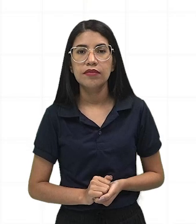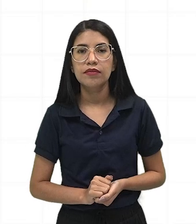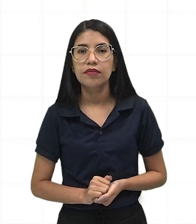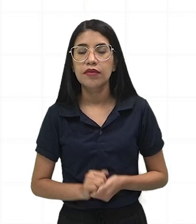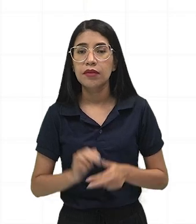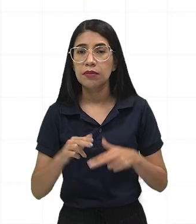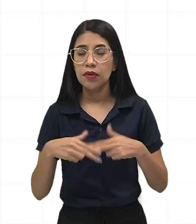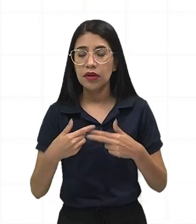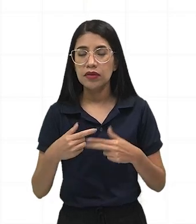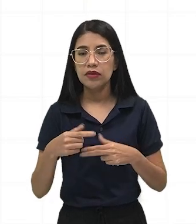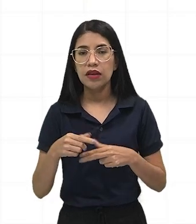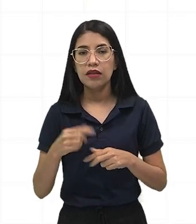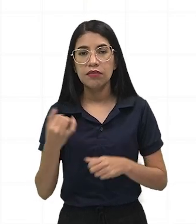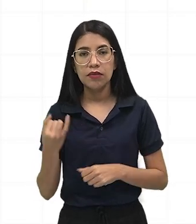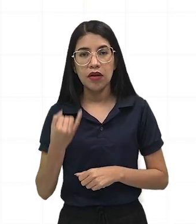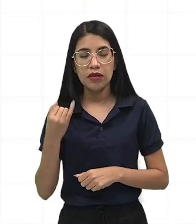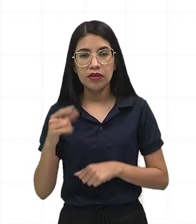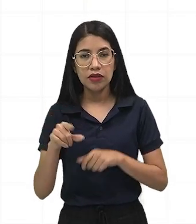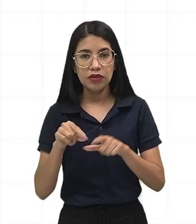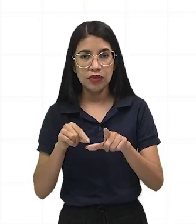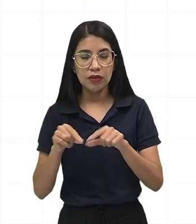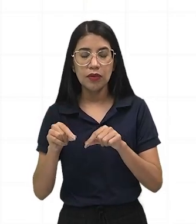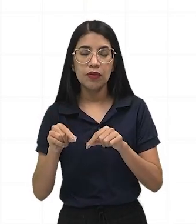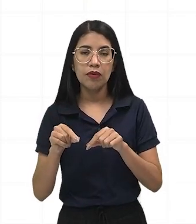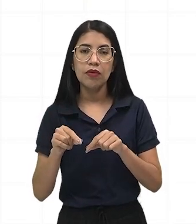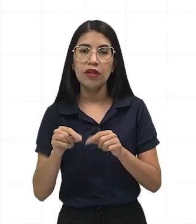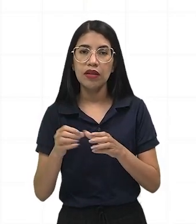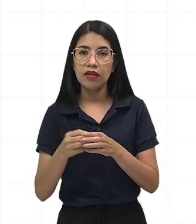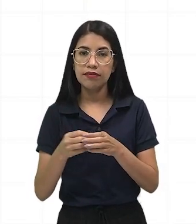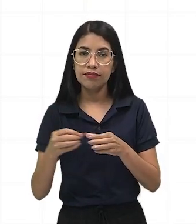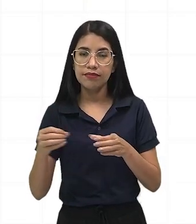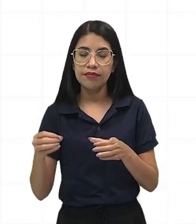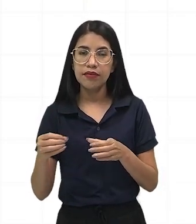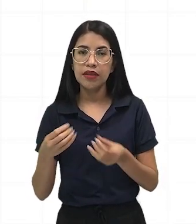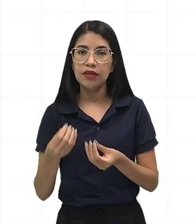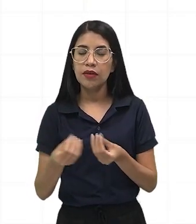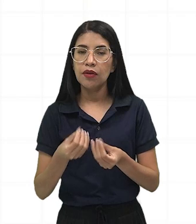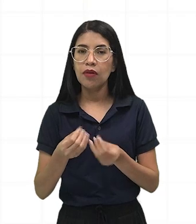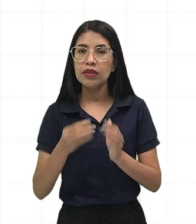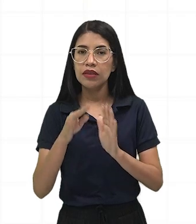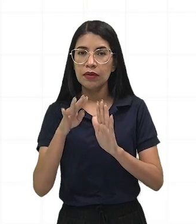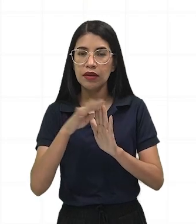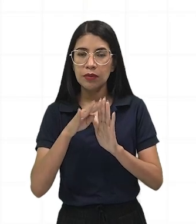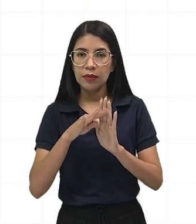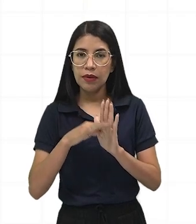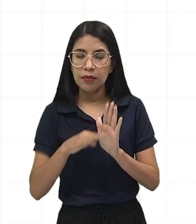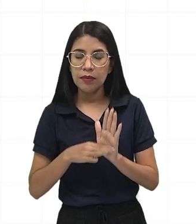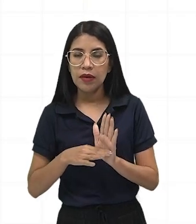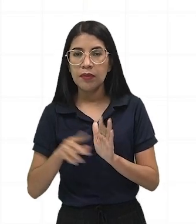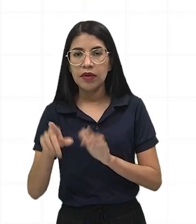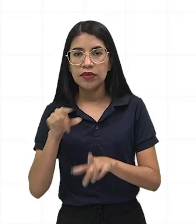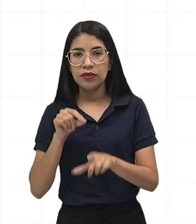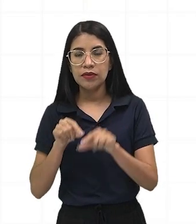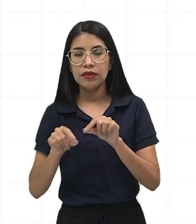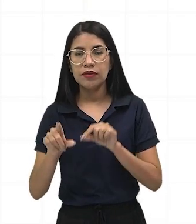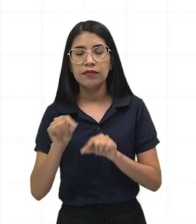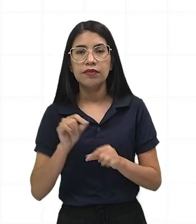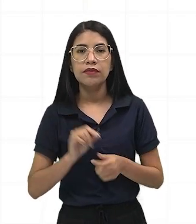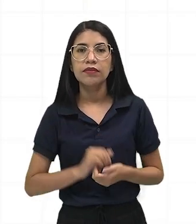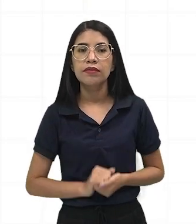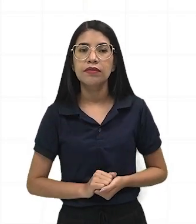essa seleção da amostra. Como que nós vamos selecionar essa amostragem.